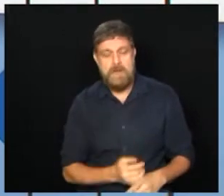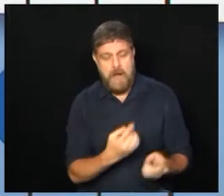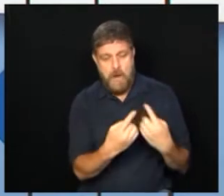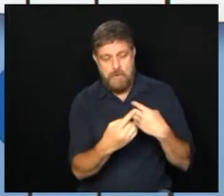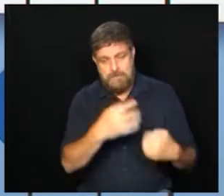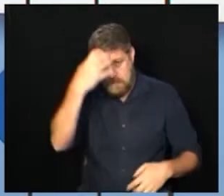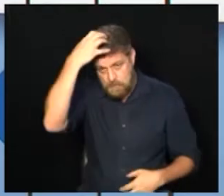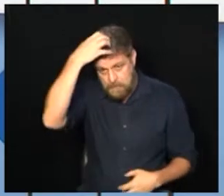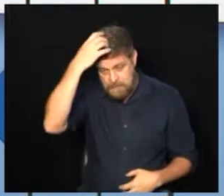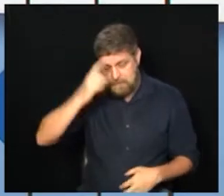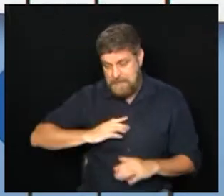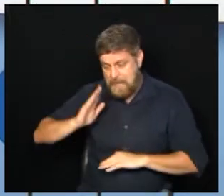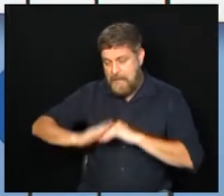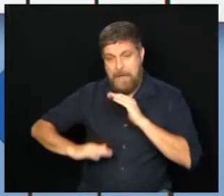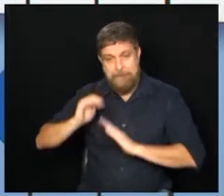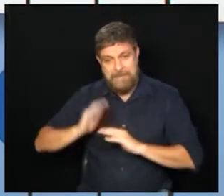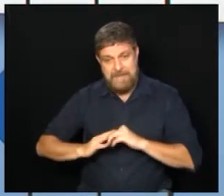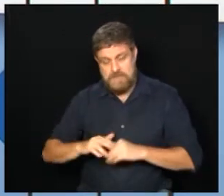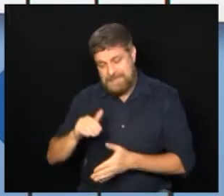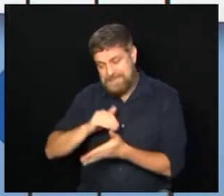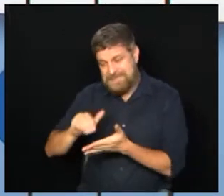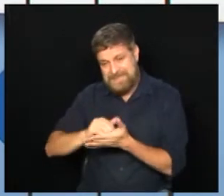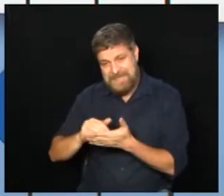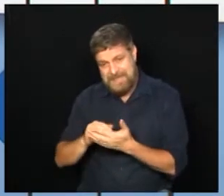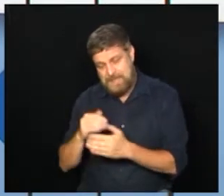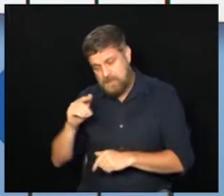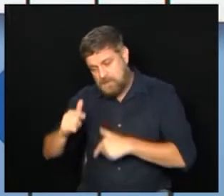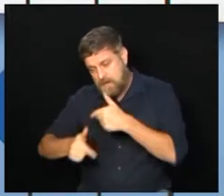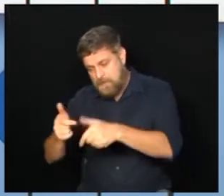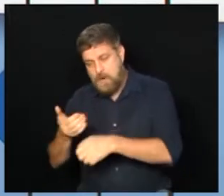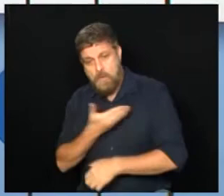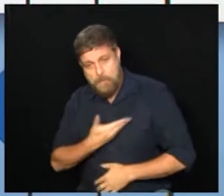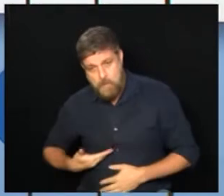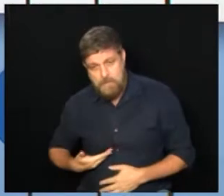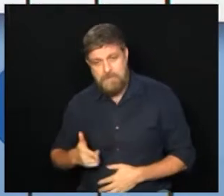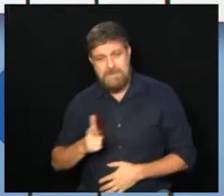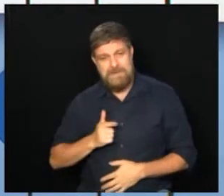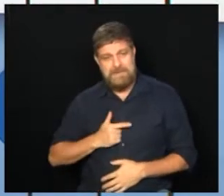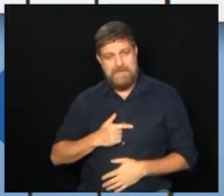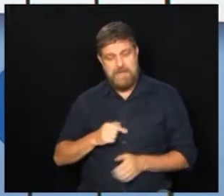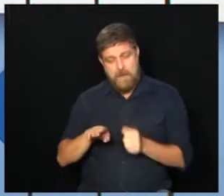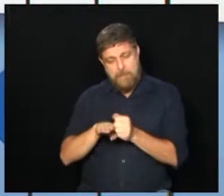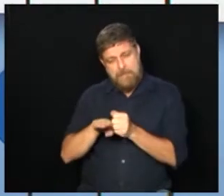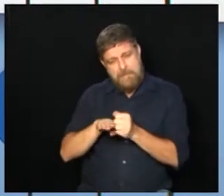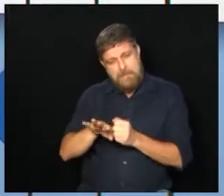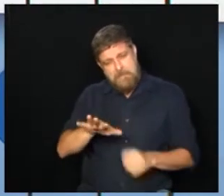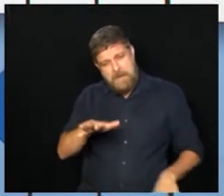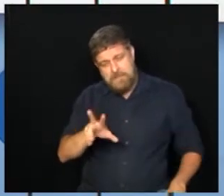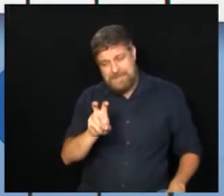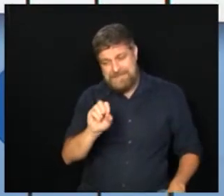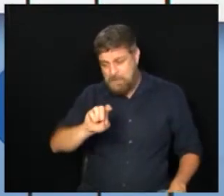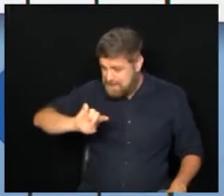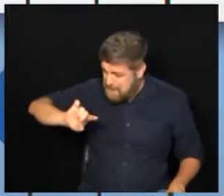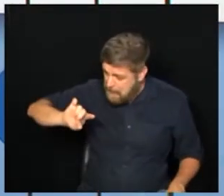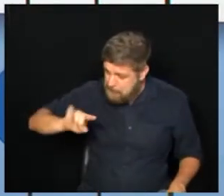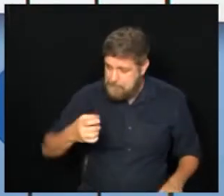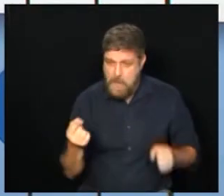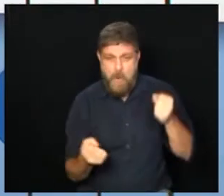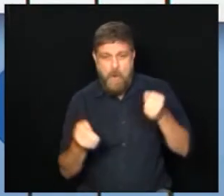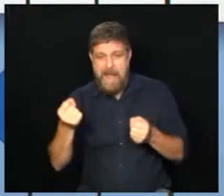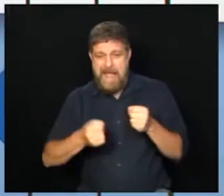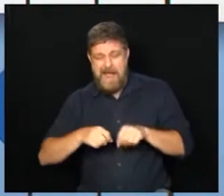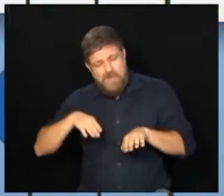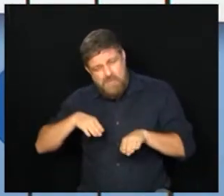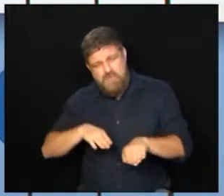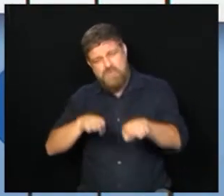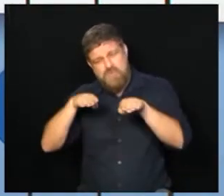da Secretaria de Serviços Públicos. Lembrando que a gente tem ali uma média de 50 mil veículos por dia, então você que transita,